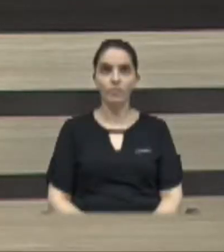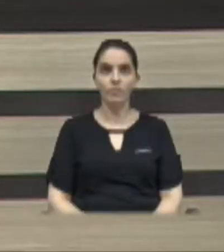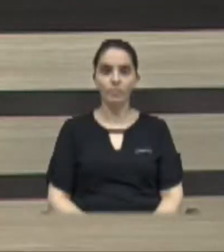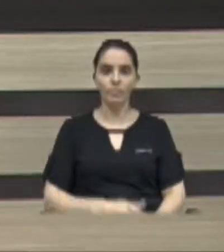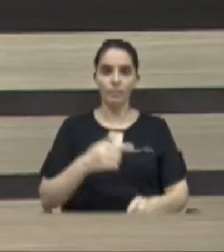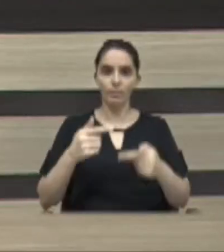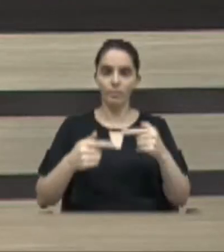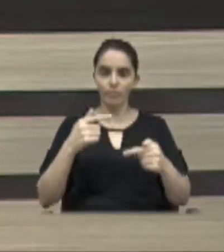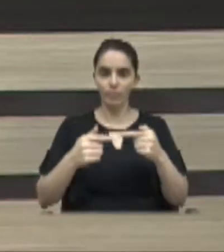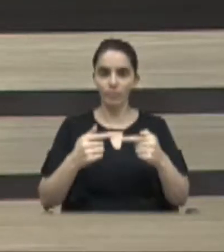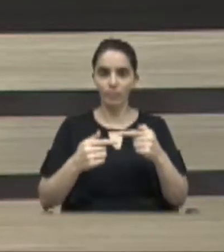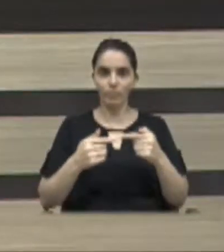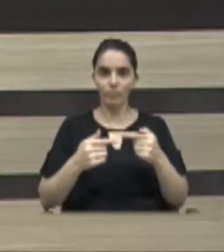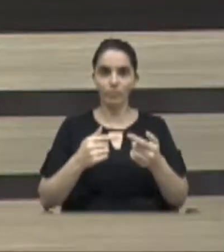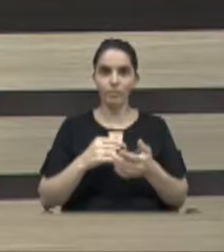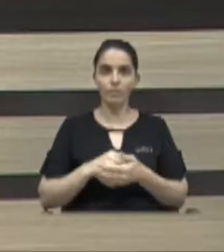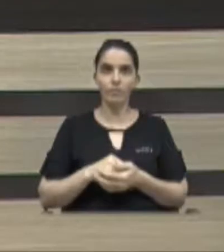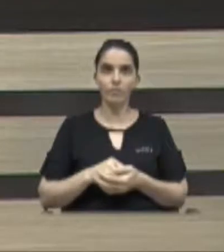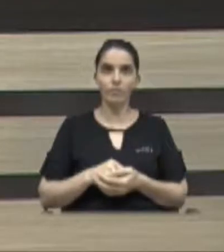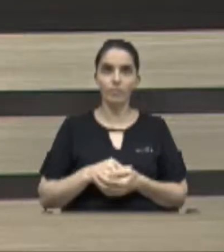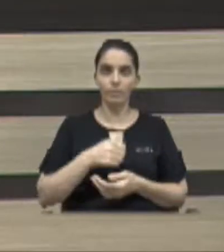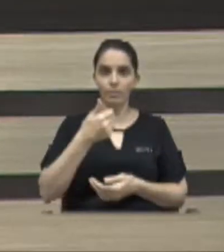Barbosa pediu para discutir o requerimento número